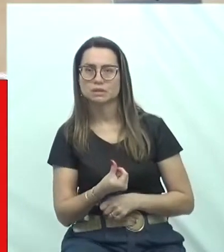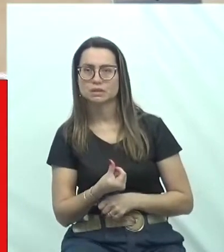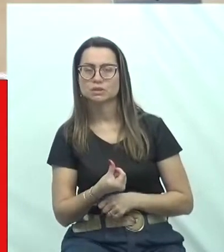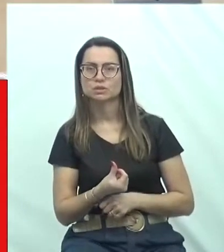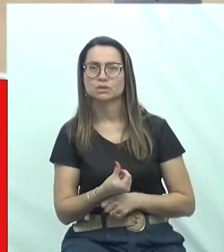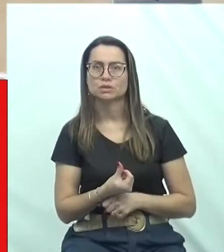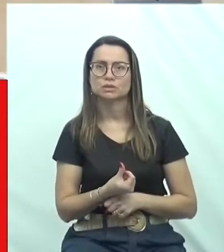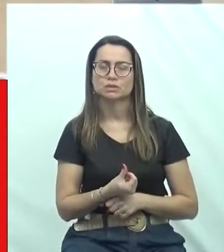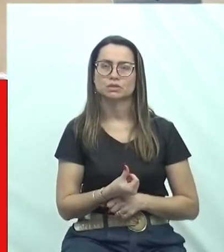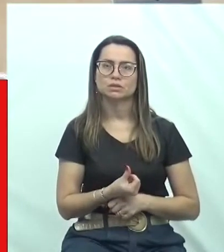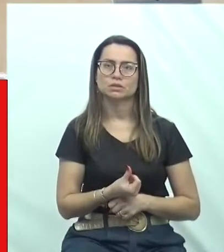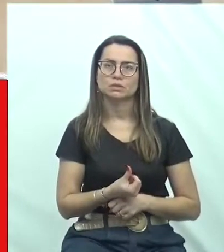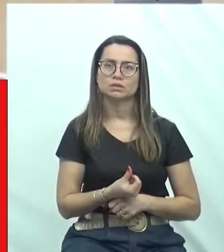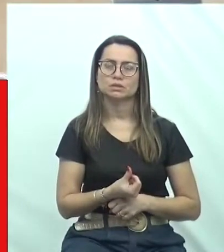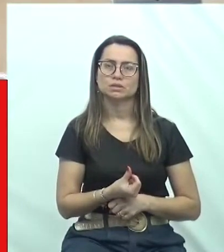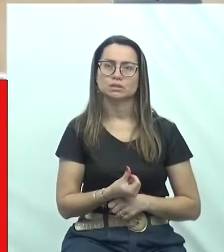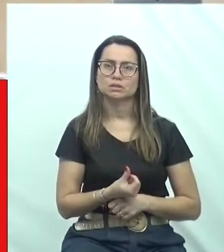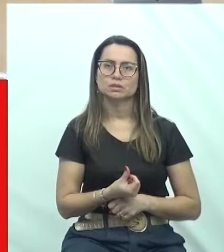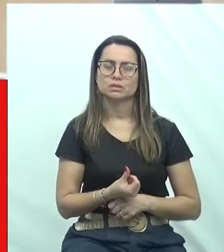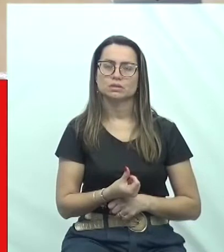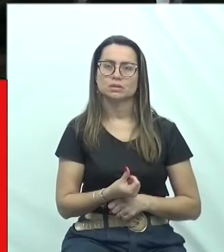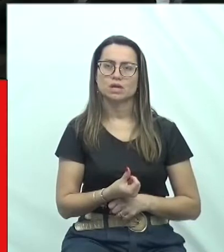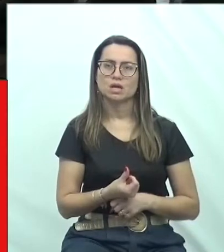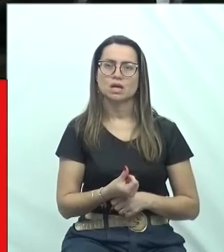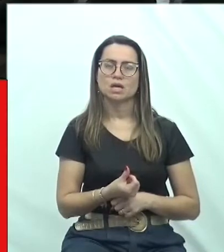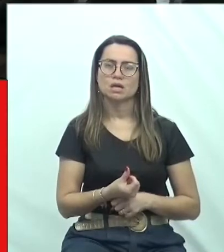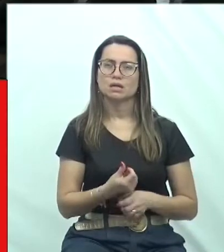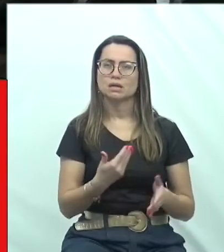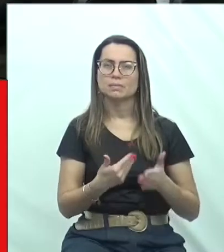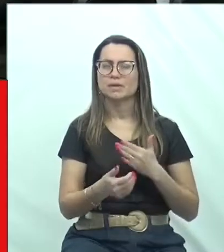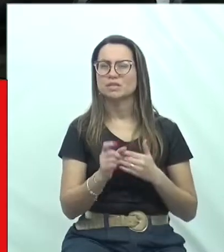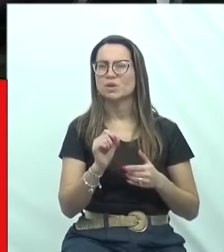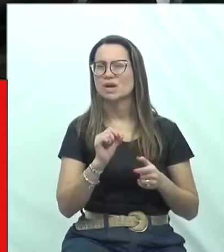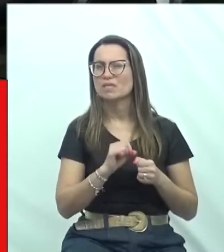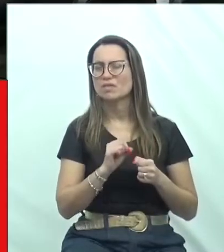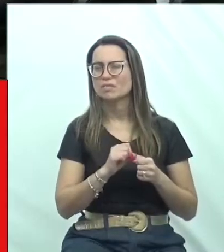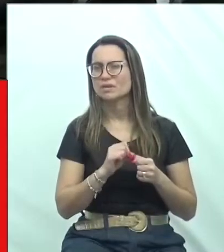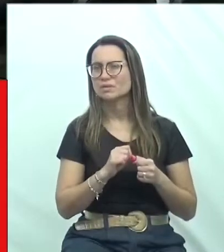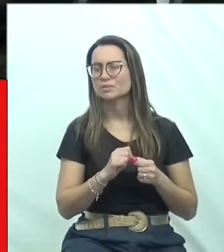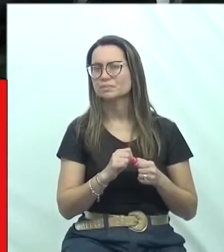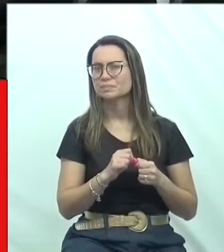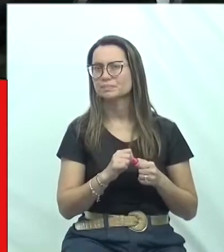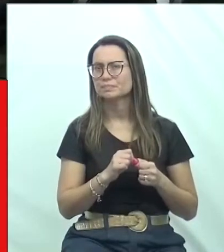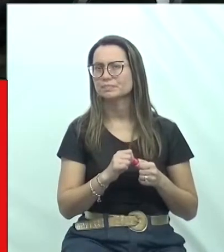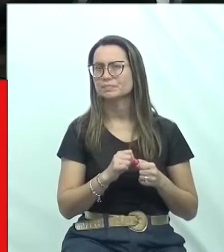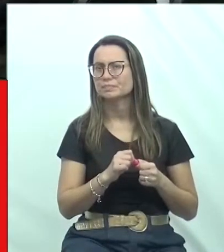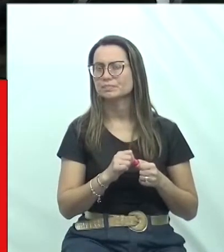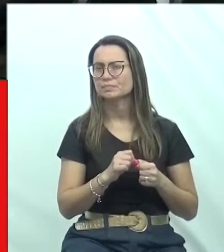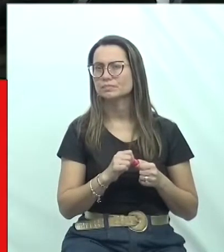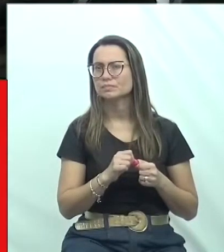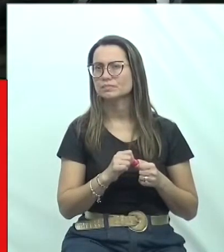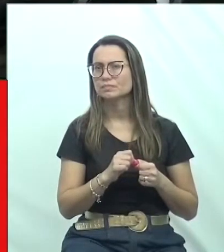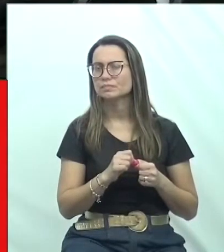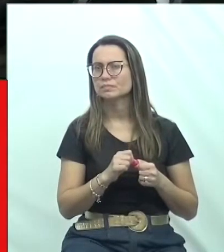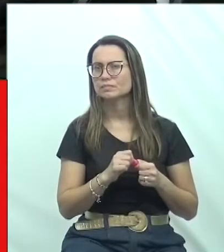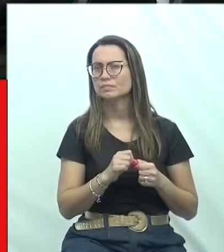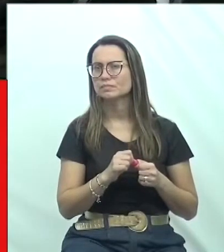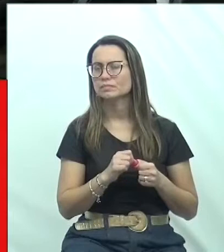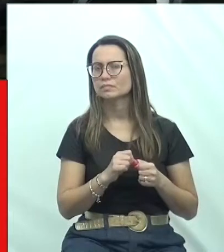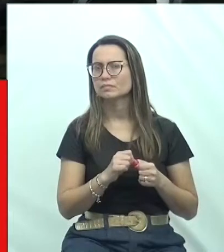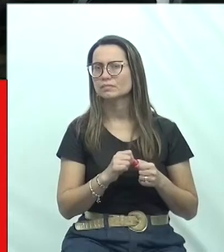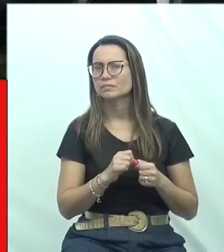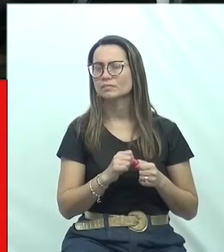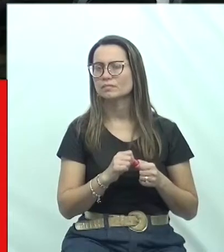de conduta. Não sei se os senhores têm conhecimento, referente com a Copasa, referente a esses eliminadores de ar.